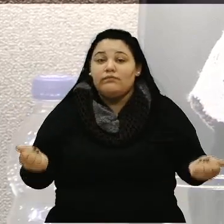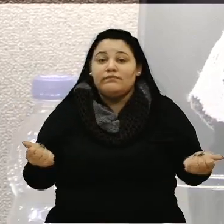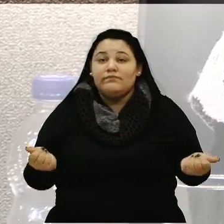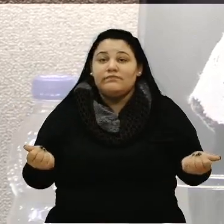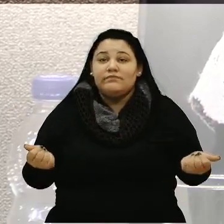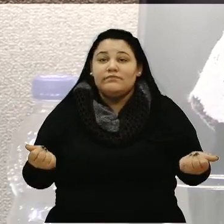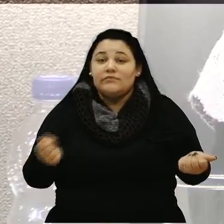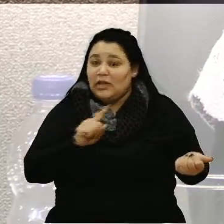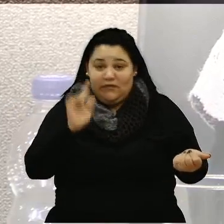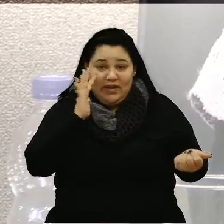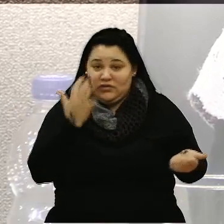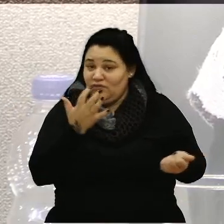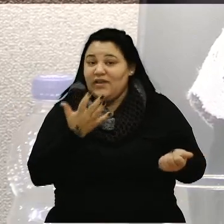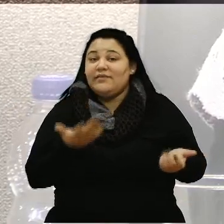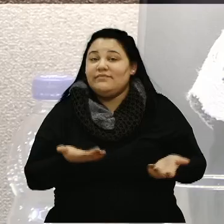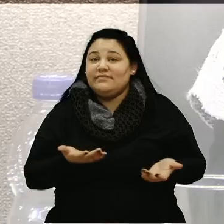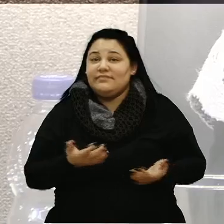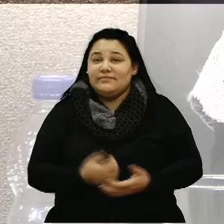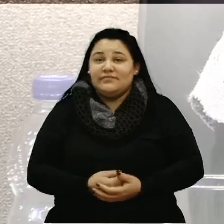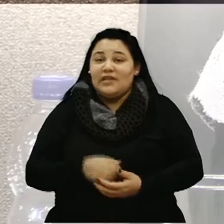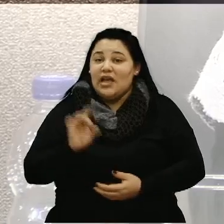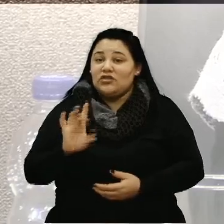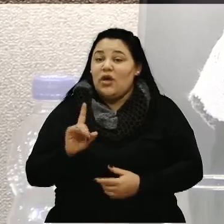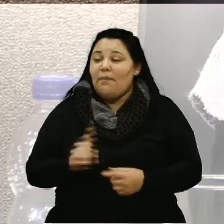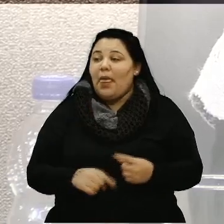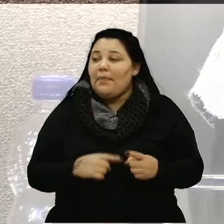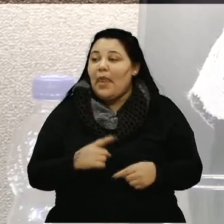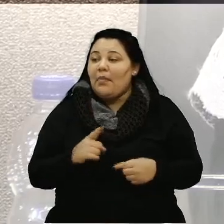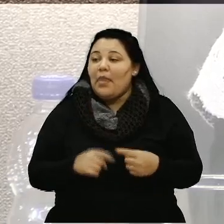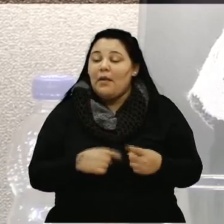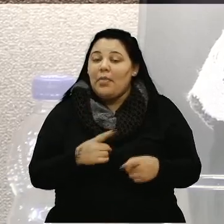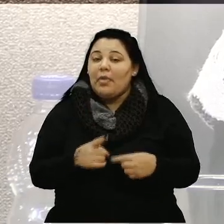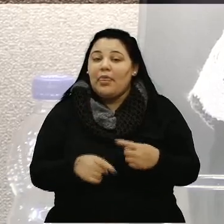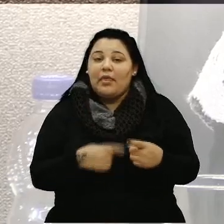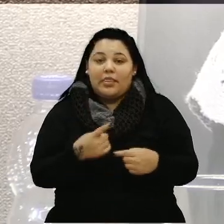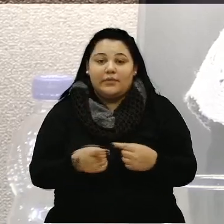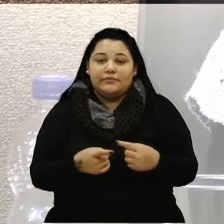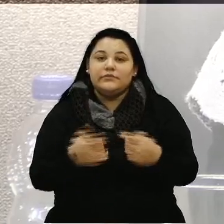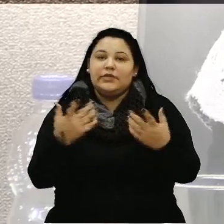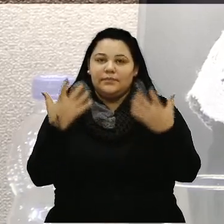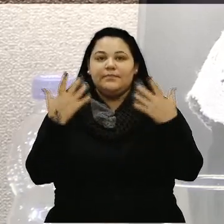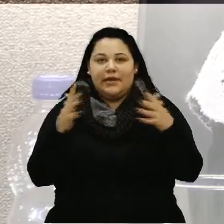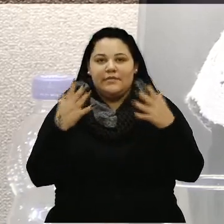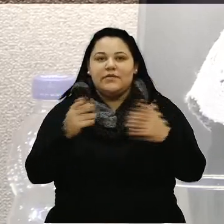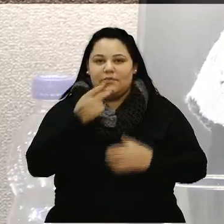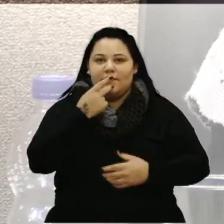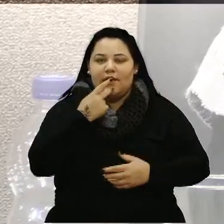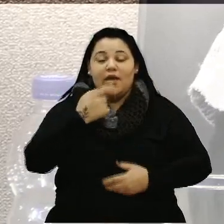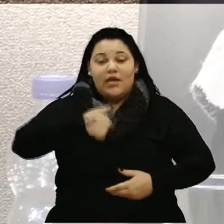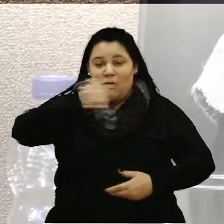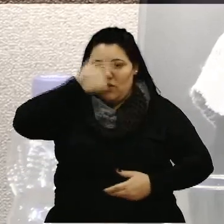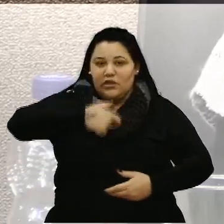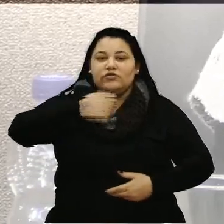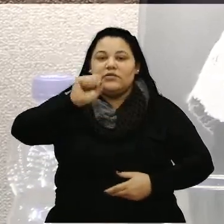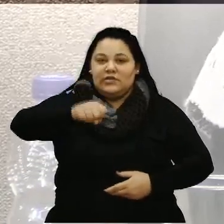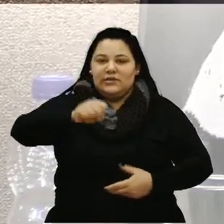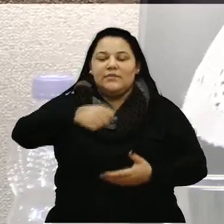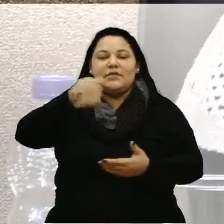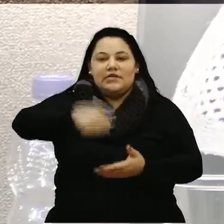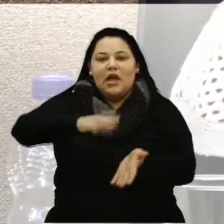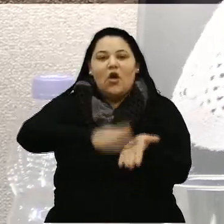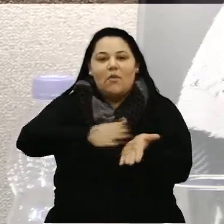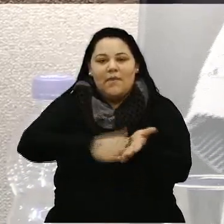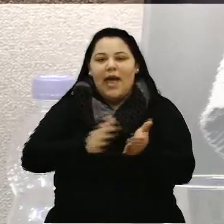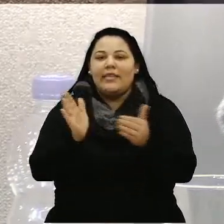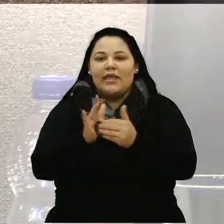ser resolvido. Só enrolação. Então, parabéns por trazer. Eu acho que a gente precisa bater até que isso seja